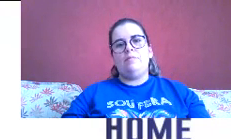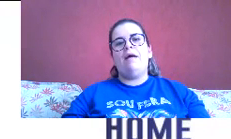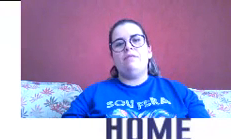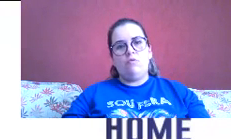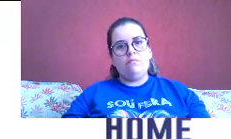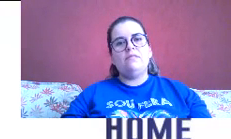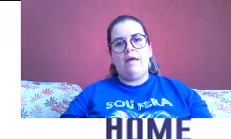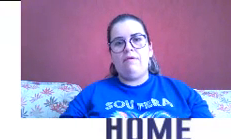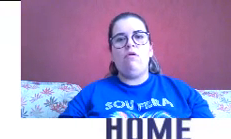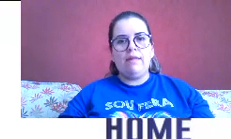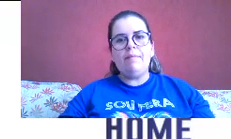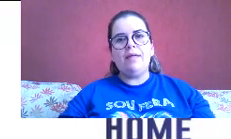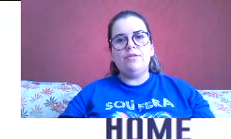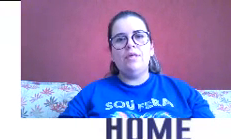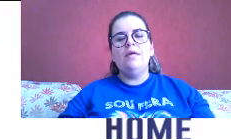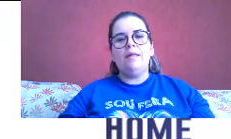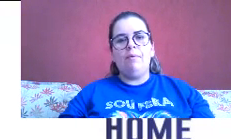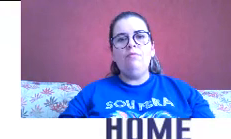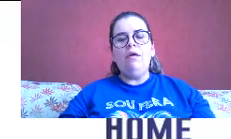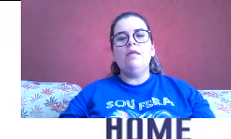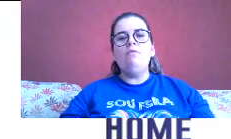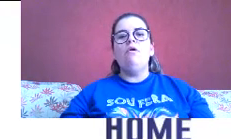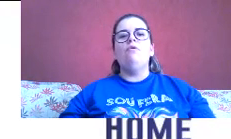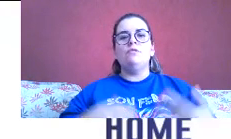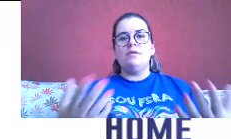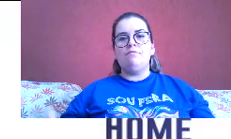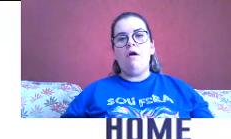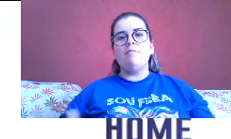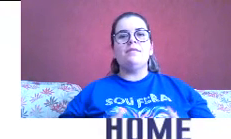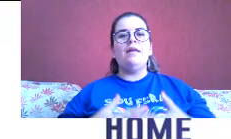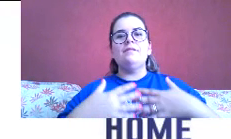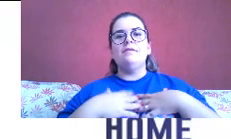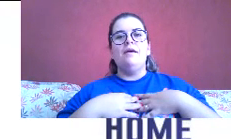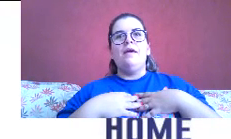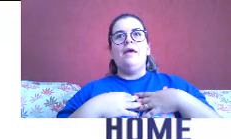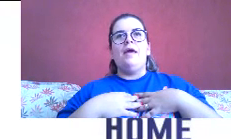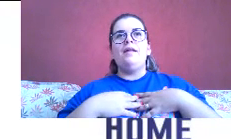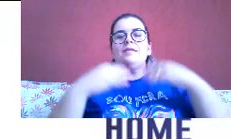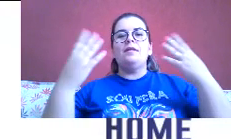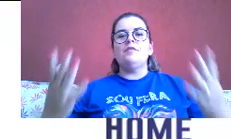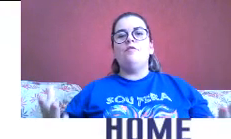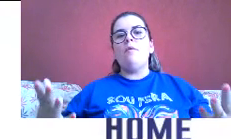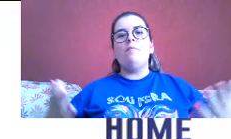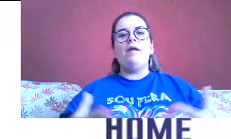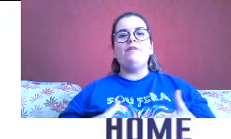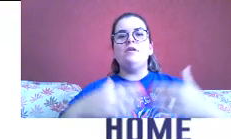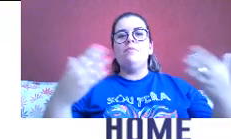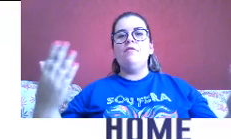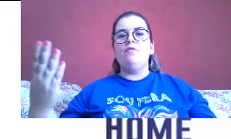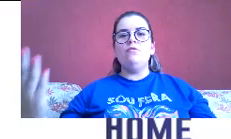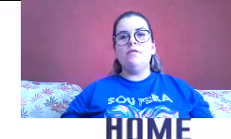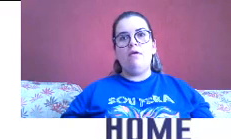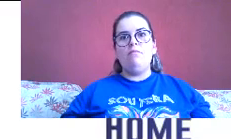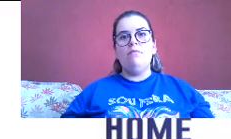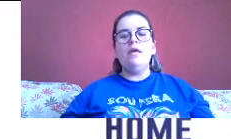procurar as palavras como se escrevem corretamente Tá bom então os Transformers eles eles se transformam para fazer